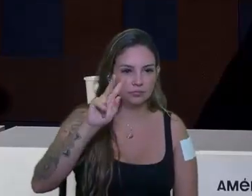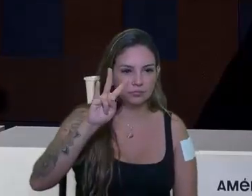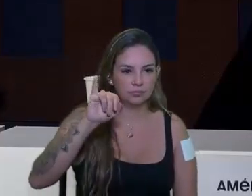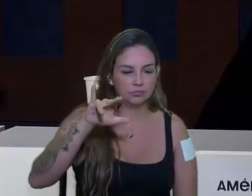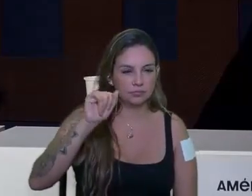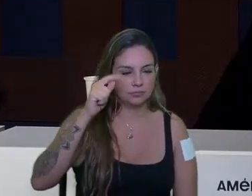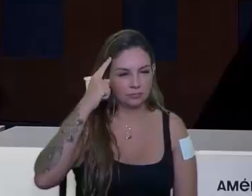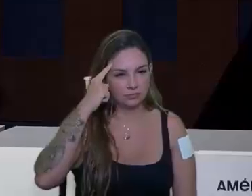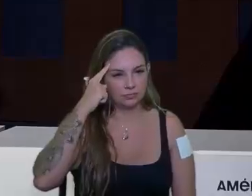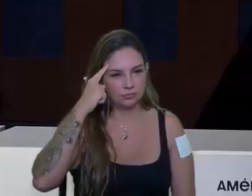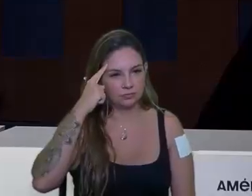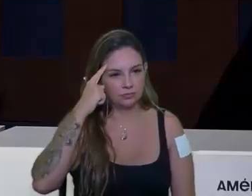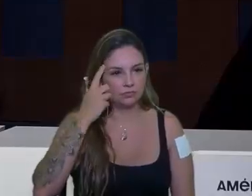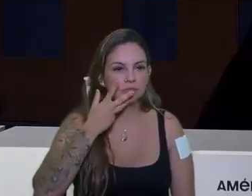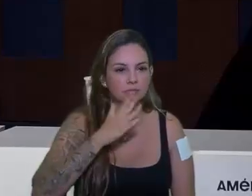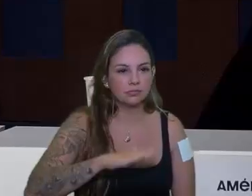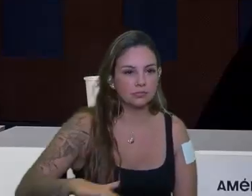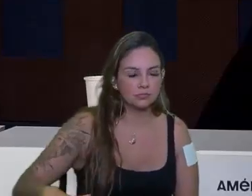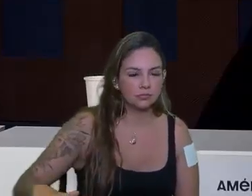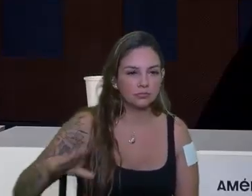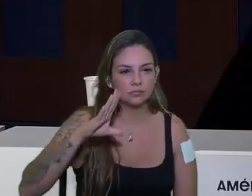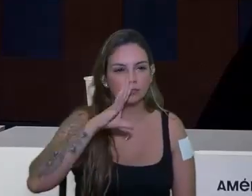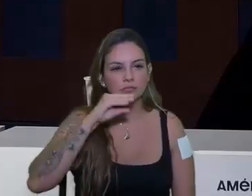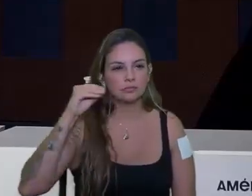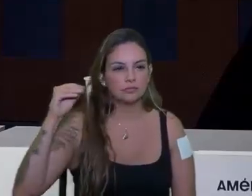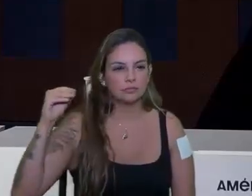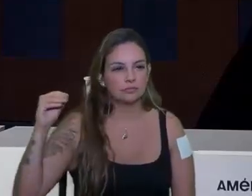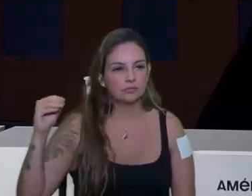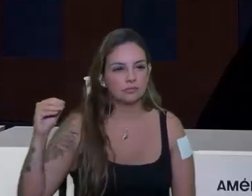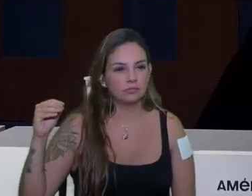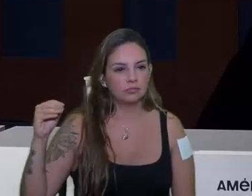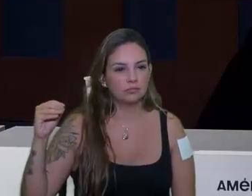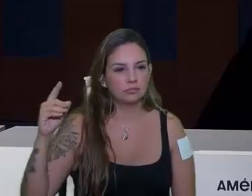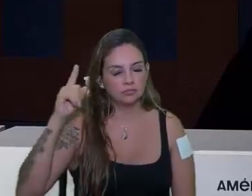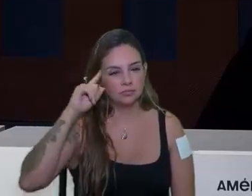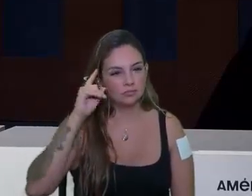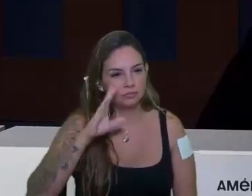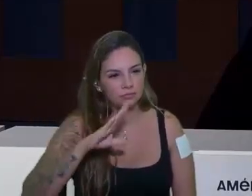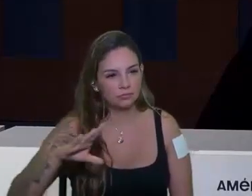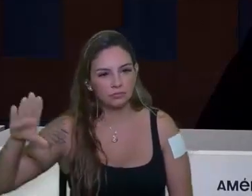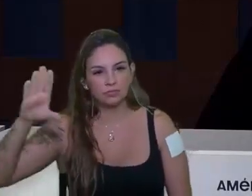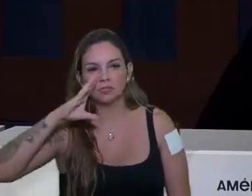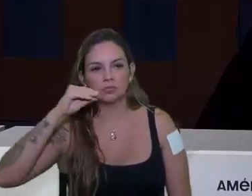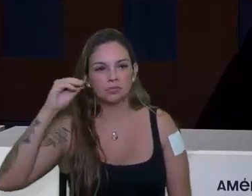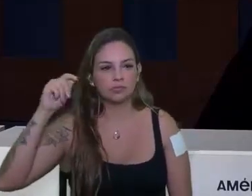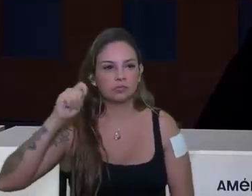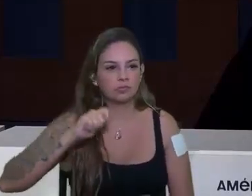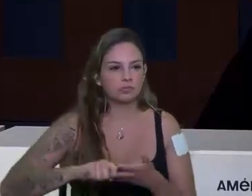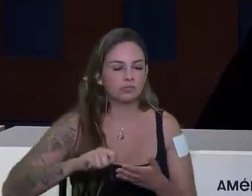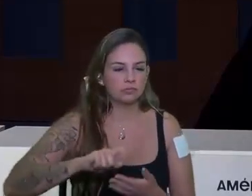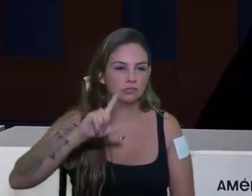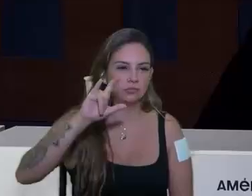Rocha, quando eu penso a infância e adolescência. E quando eu penso o final da adolescência para a fase adulta, eu